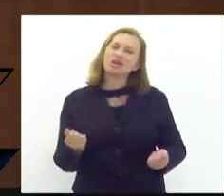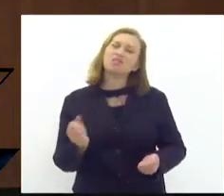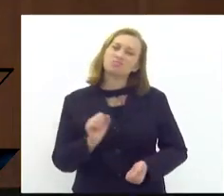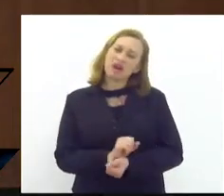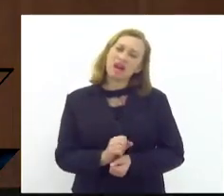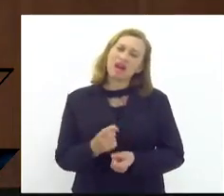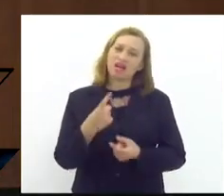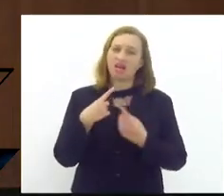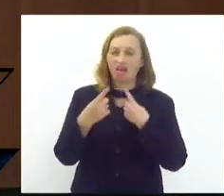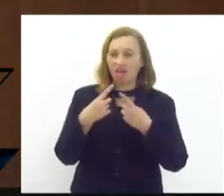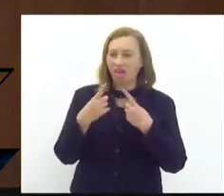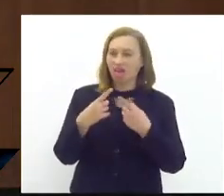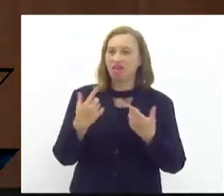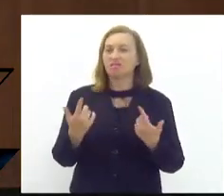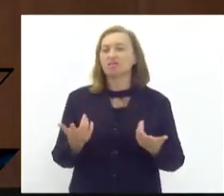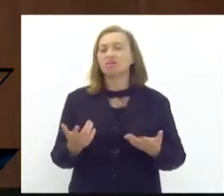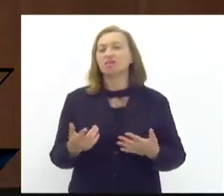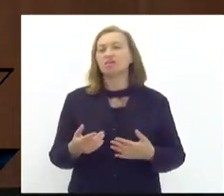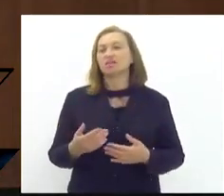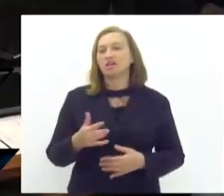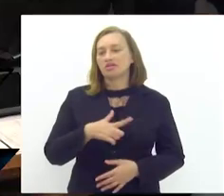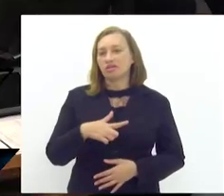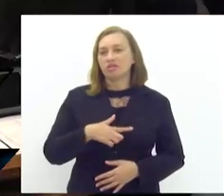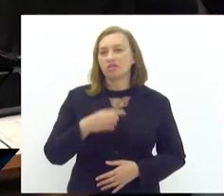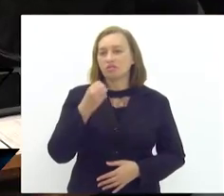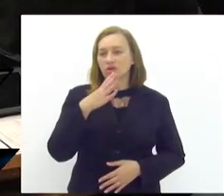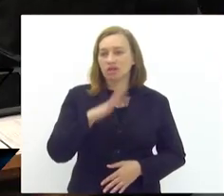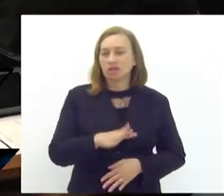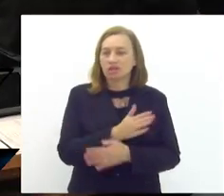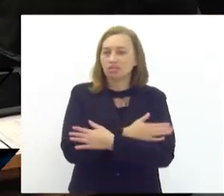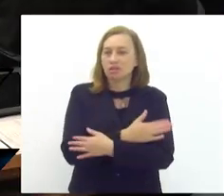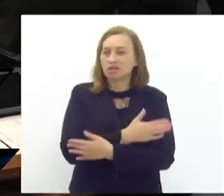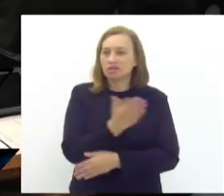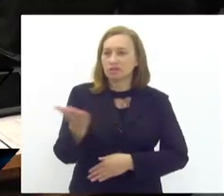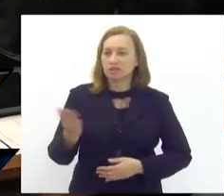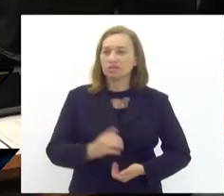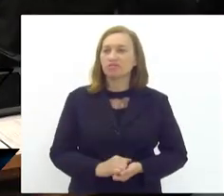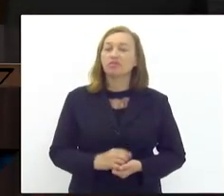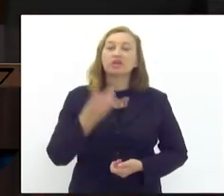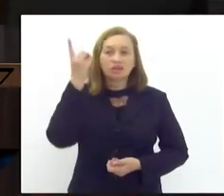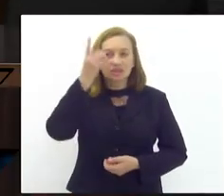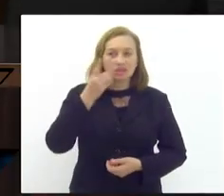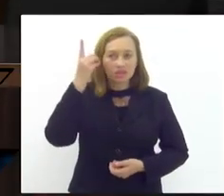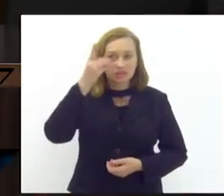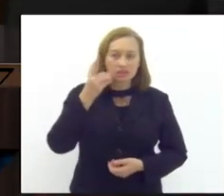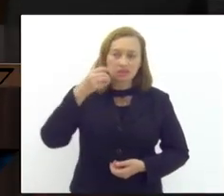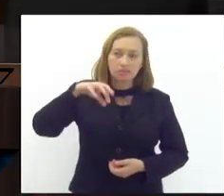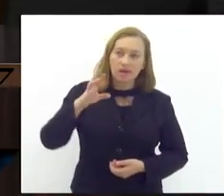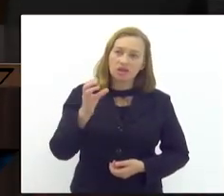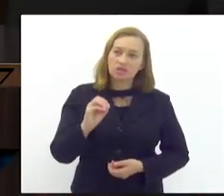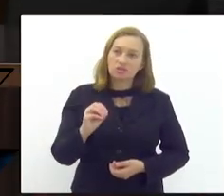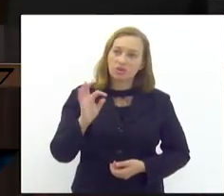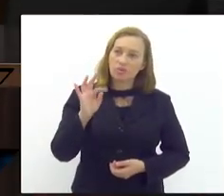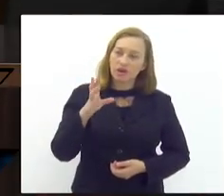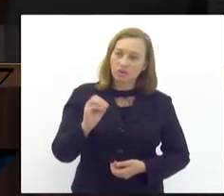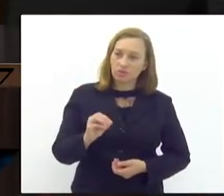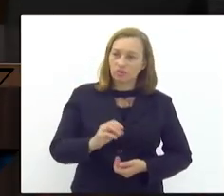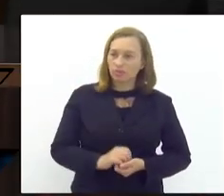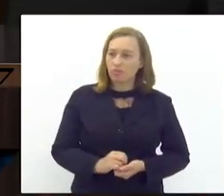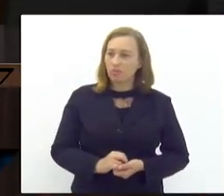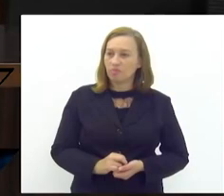isso é muito feio um abraço a todos uma boa tarde Deputado Márcio Gualberto